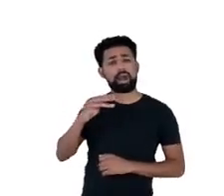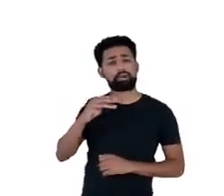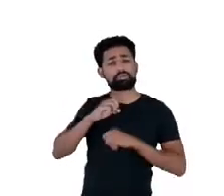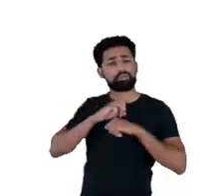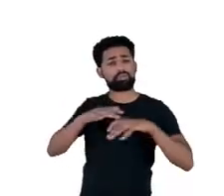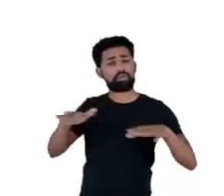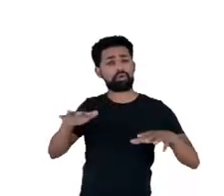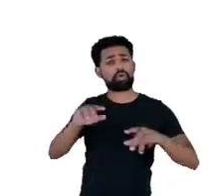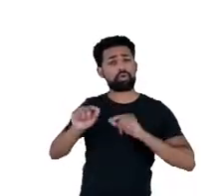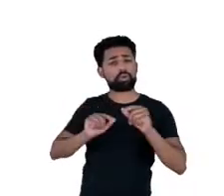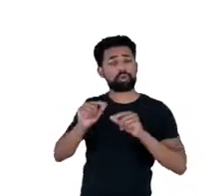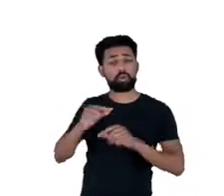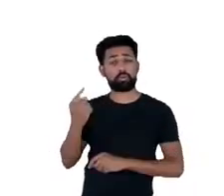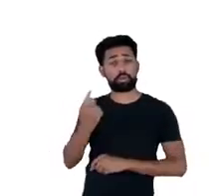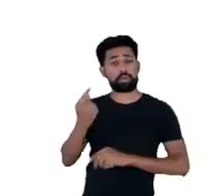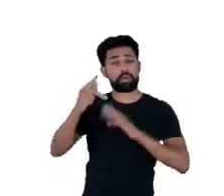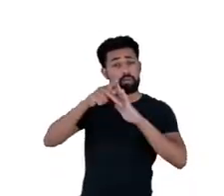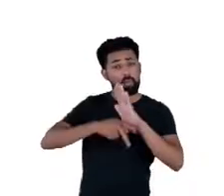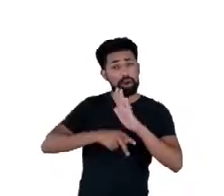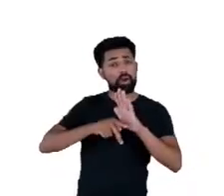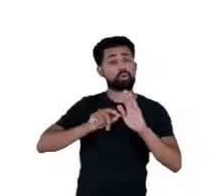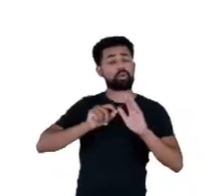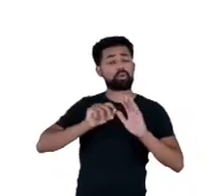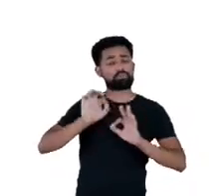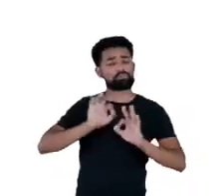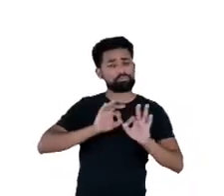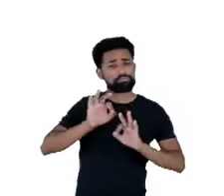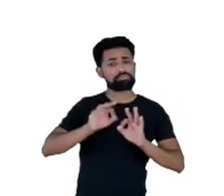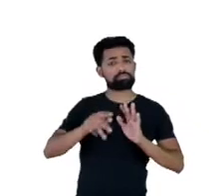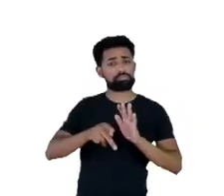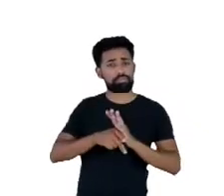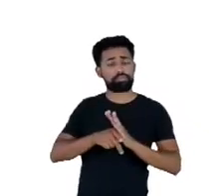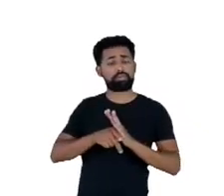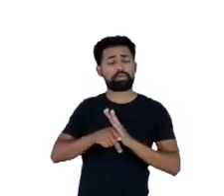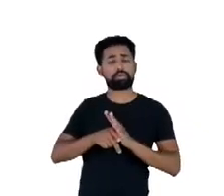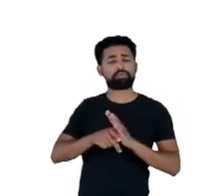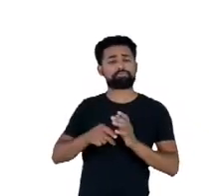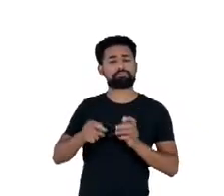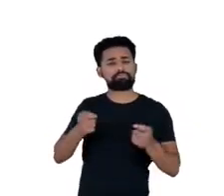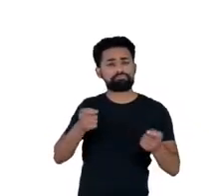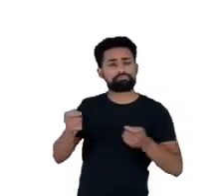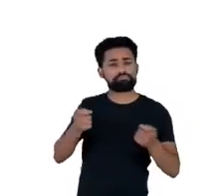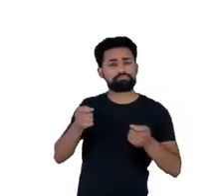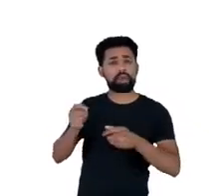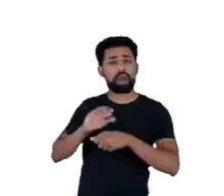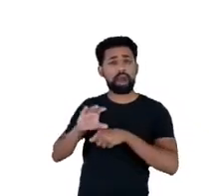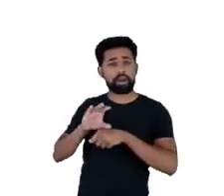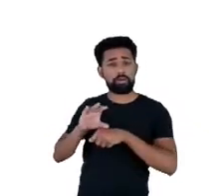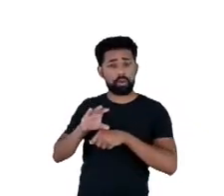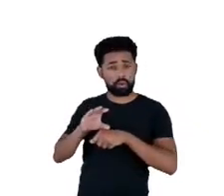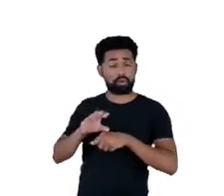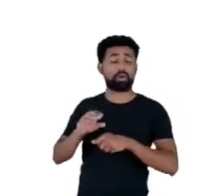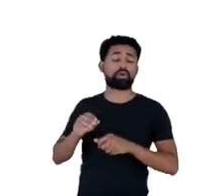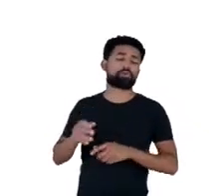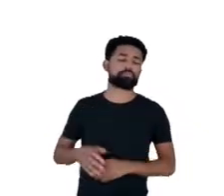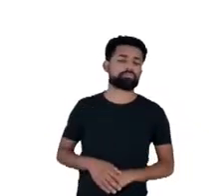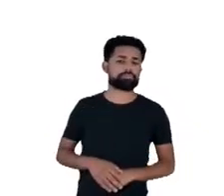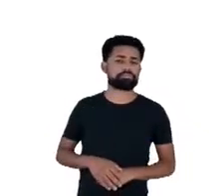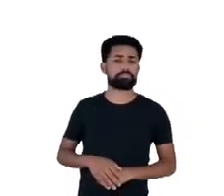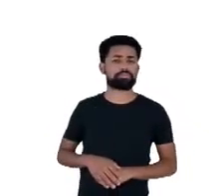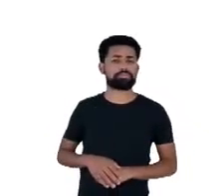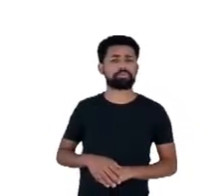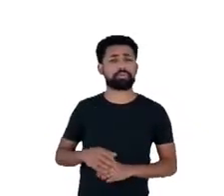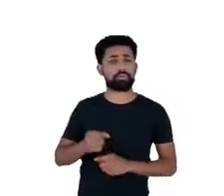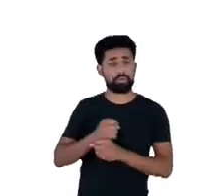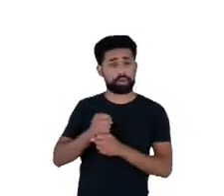de ação de neutralidade de carbono. Em março de 2019, introduziu 6 medidas